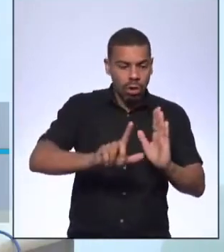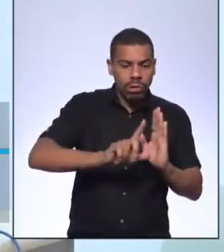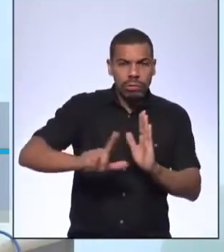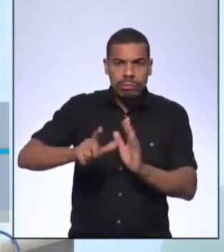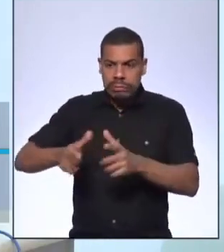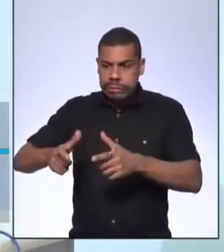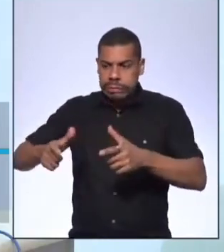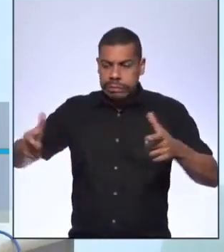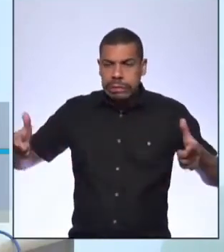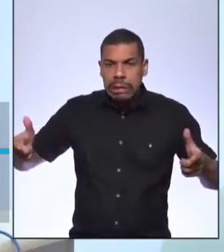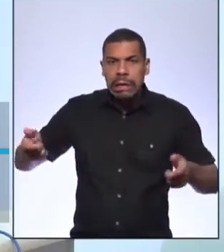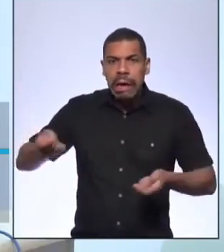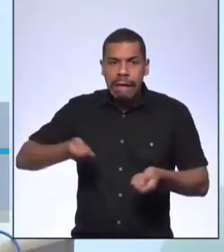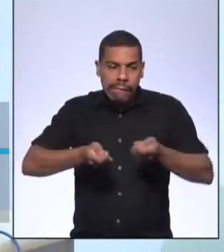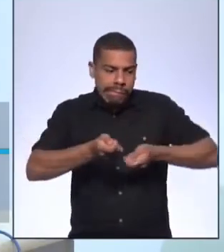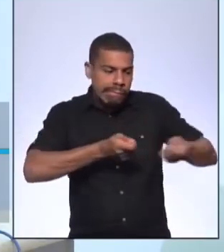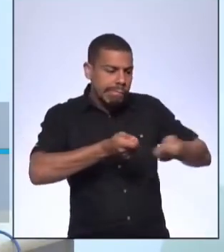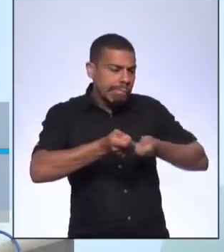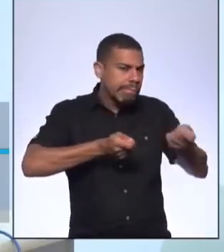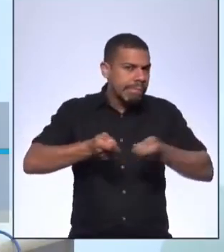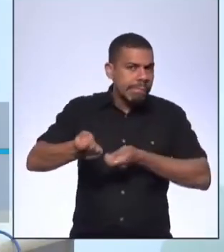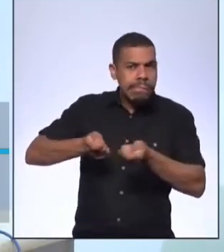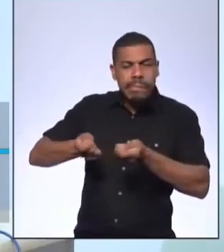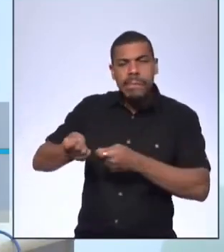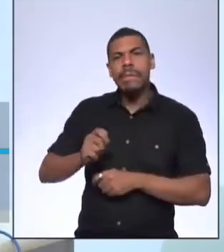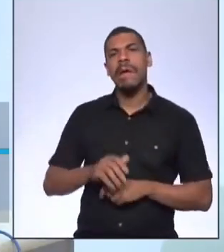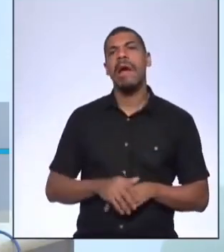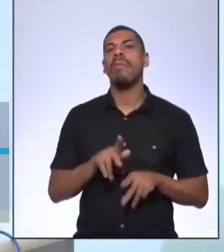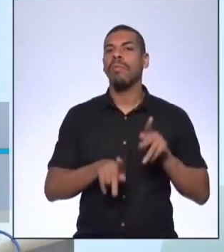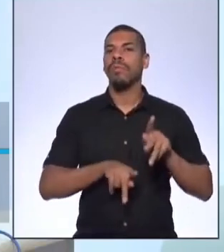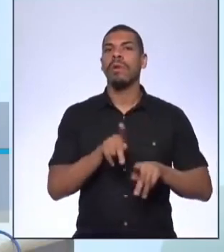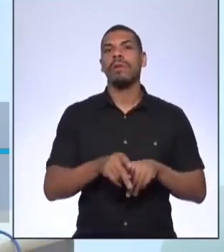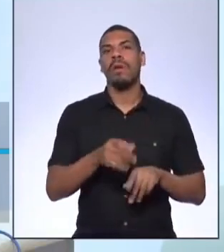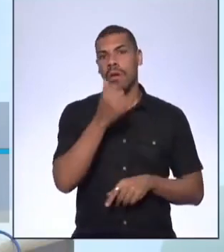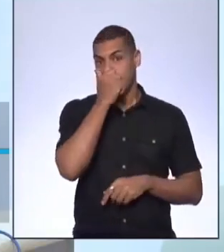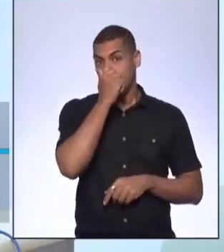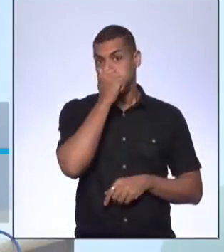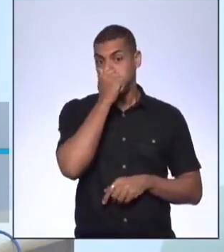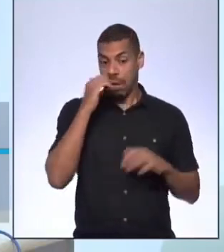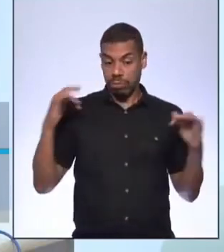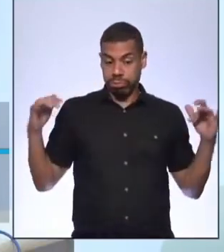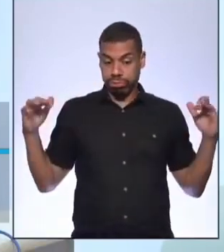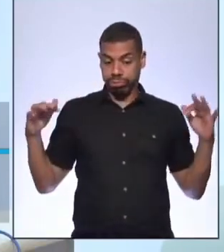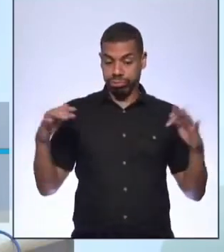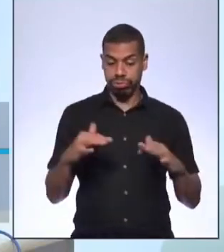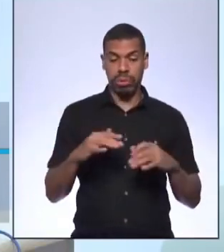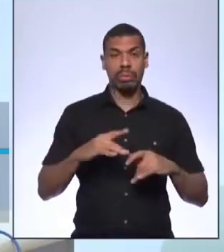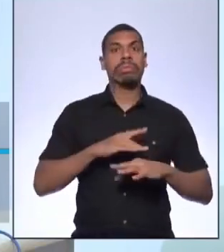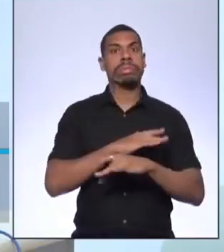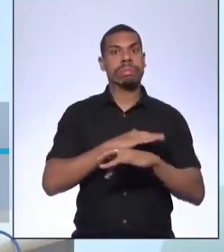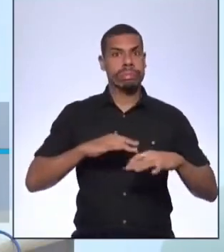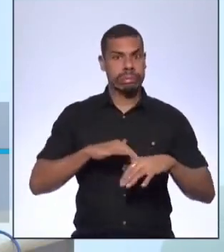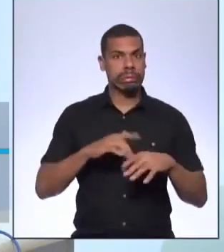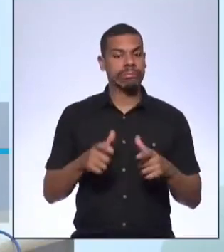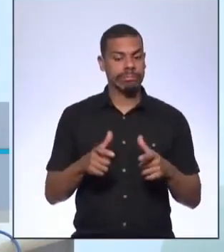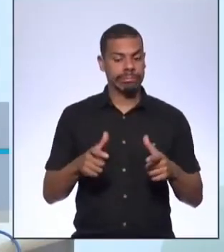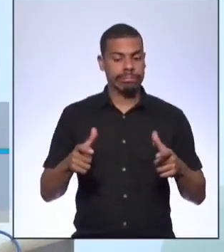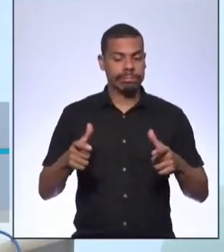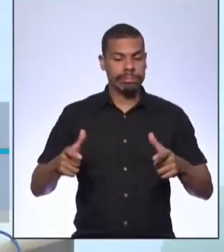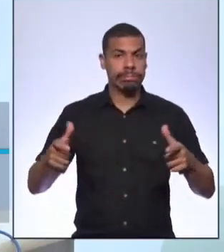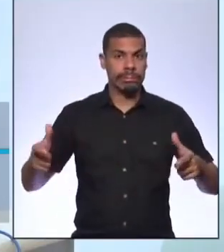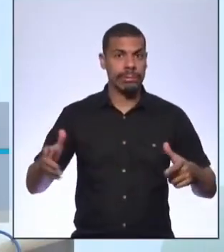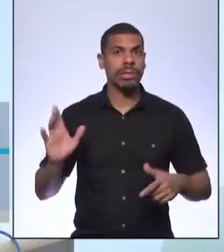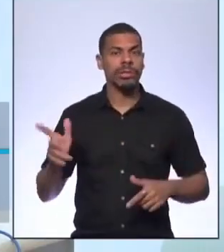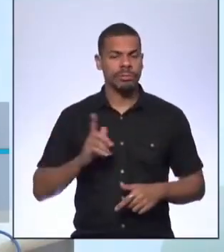comércio bem ativo e a população era numerosa. Então, era uma civilização que já estava num estágio avançado,